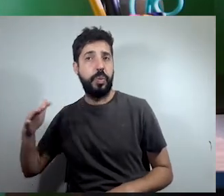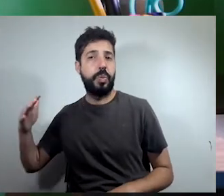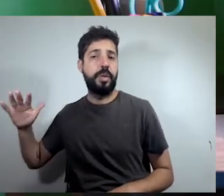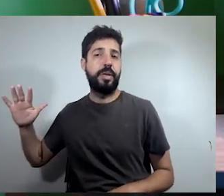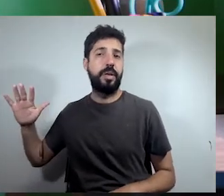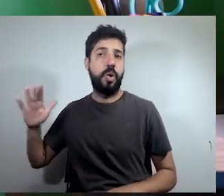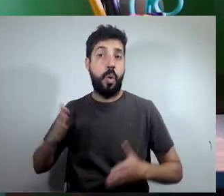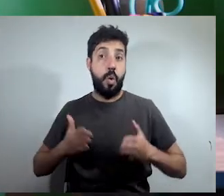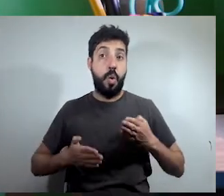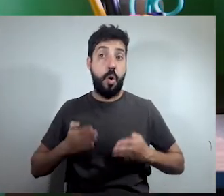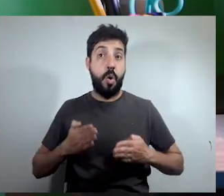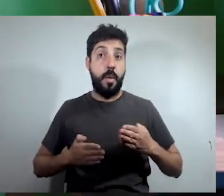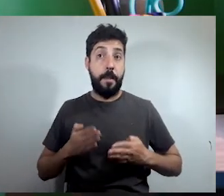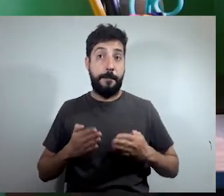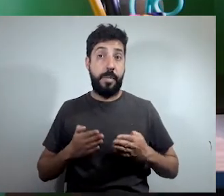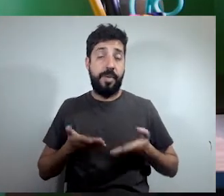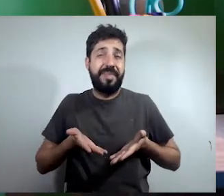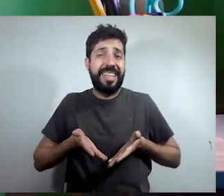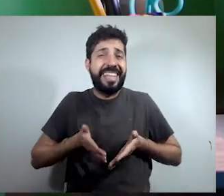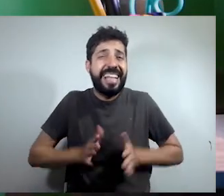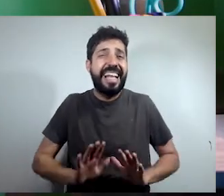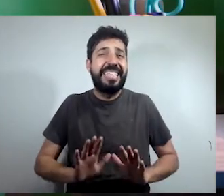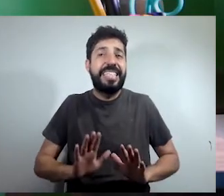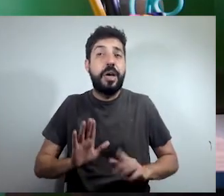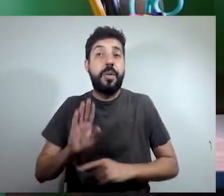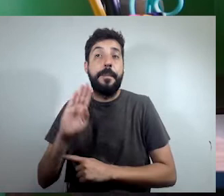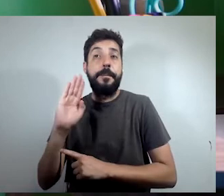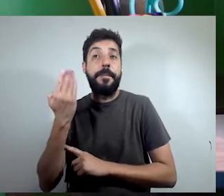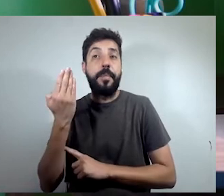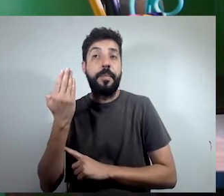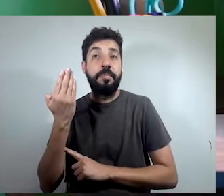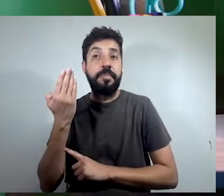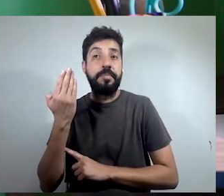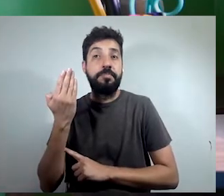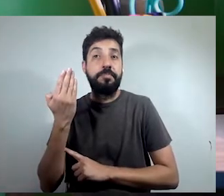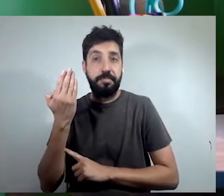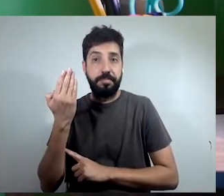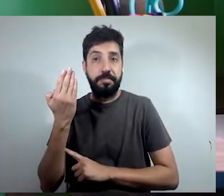um robô que nasceu de madeira.